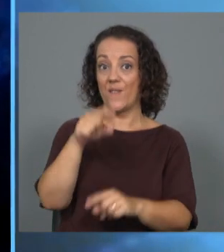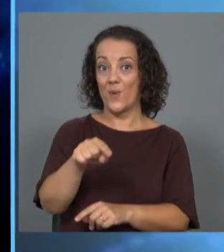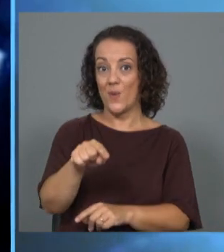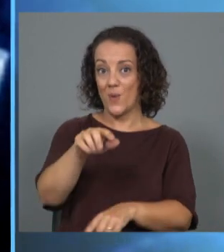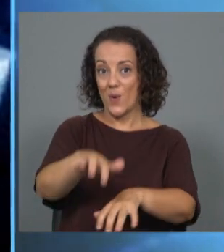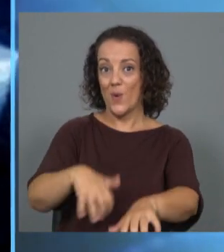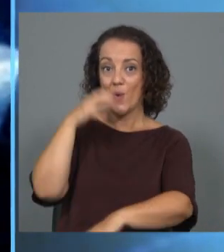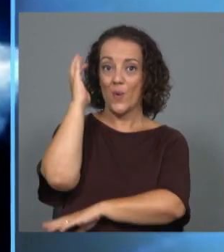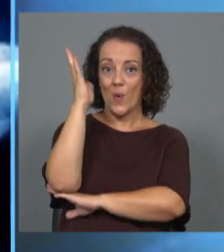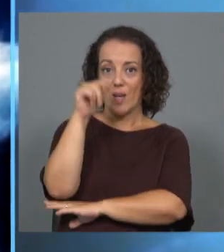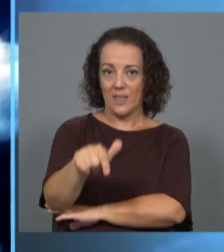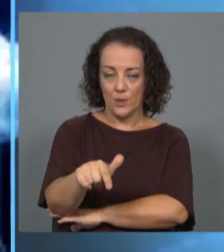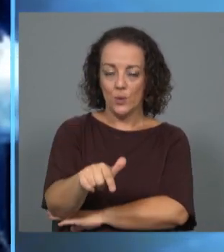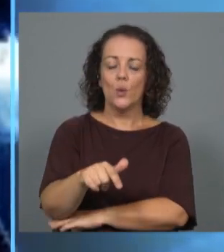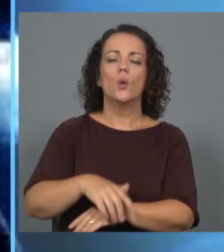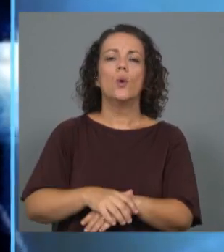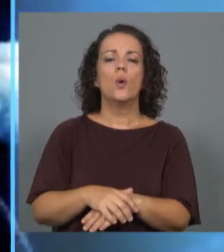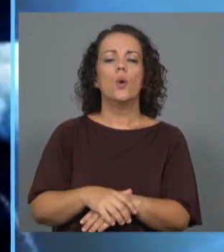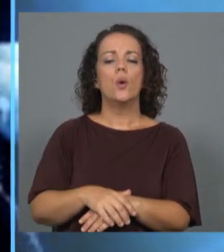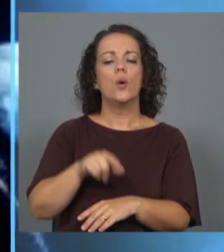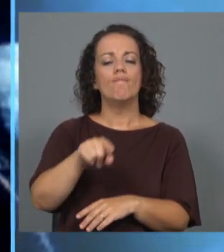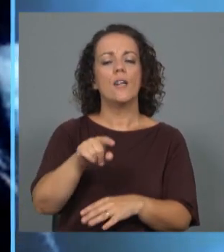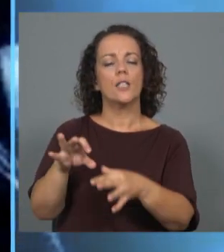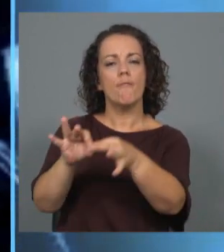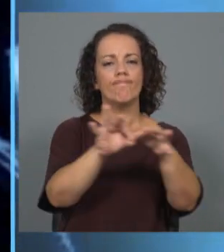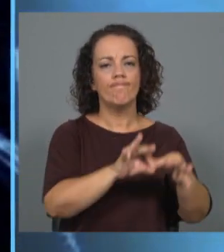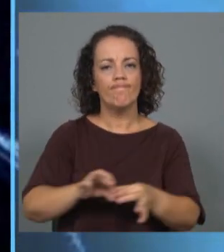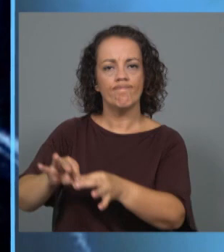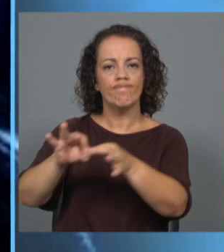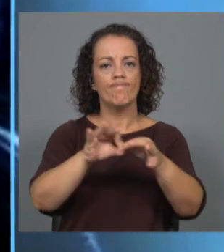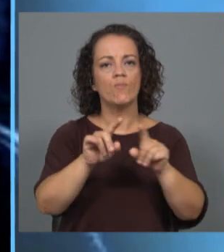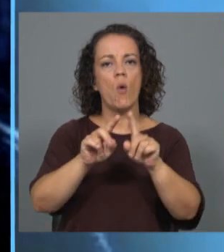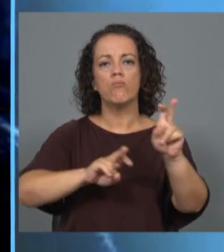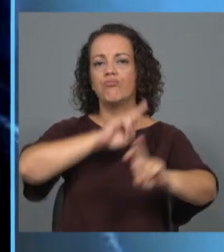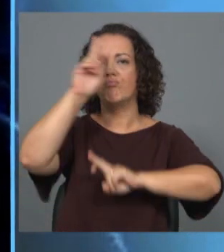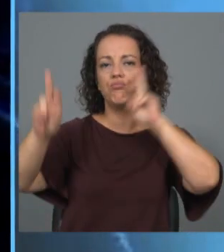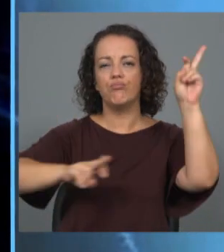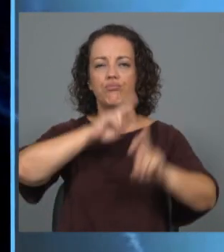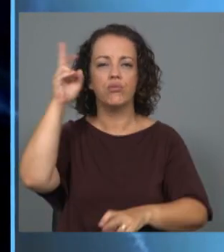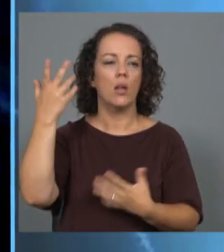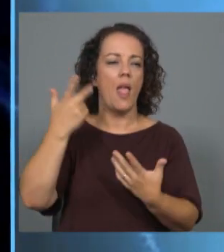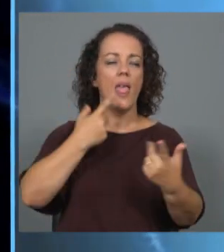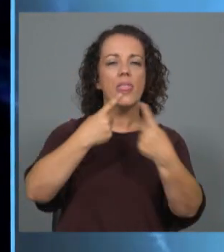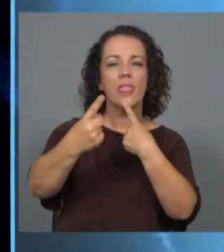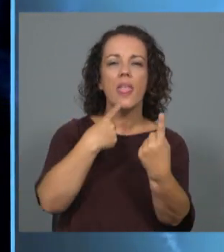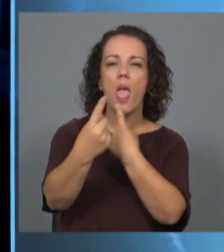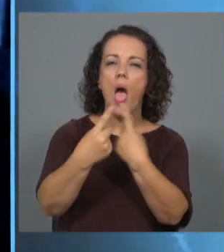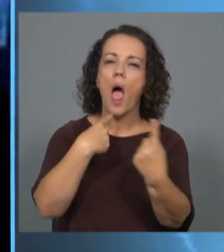Congresso Missionário, a experiência desta fraternidade sem fronteiras, deste diálogo que é necessário